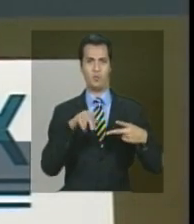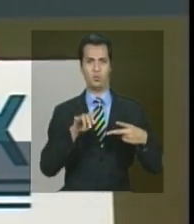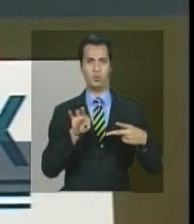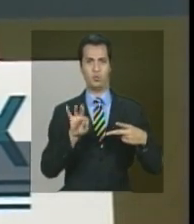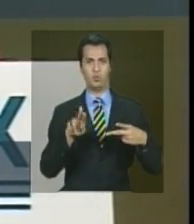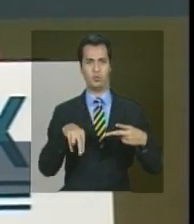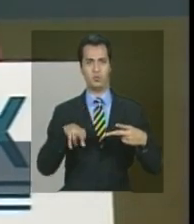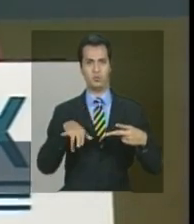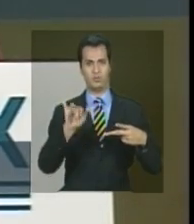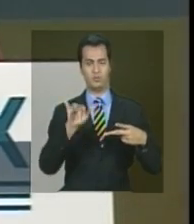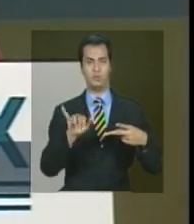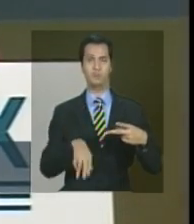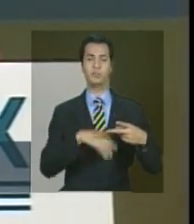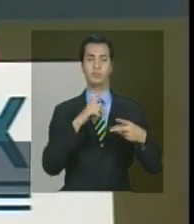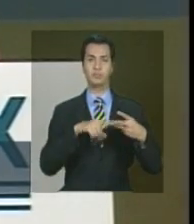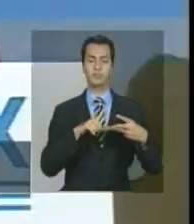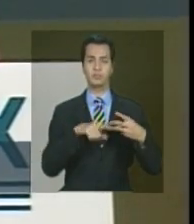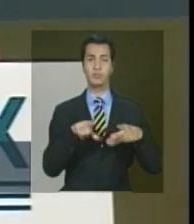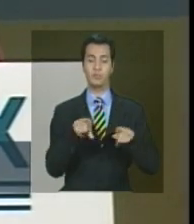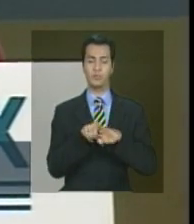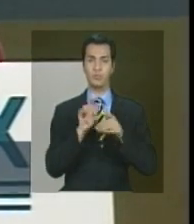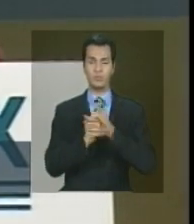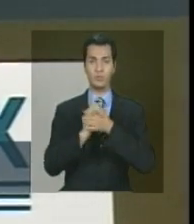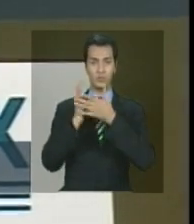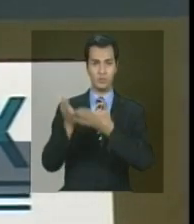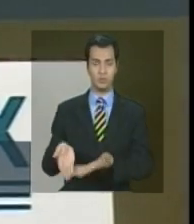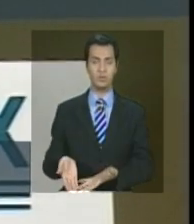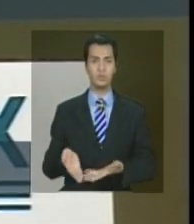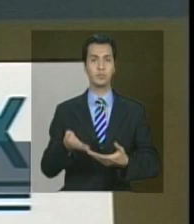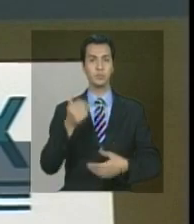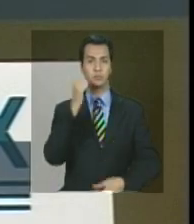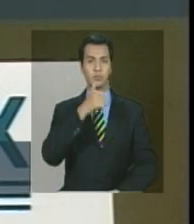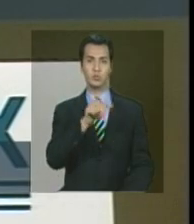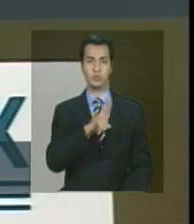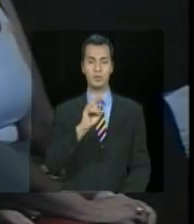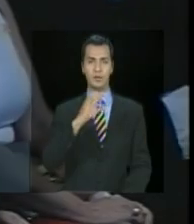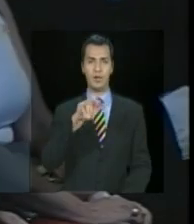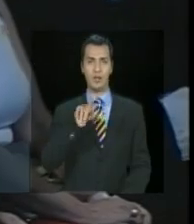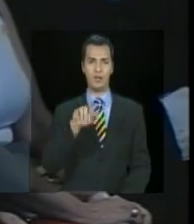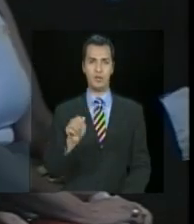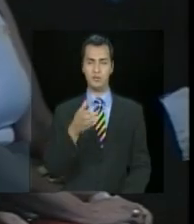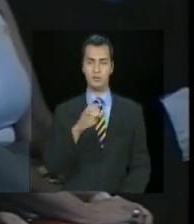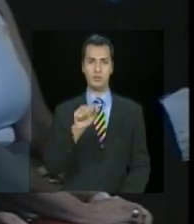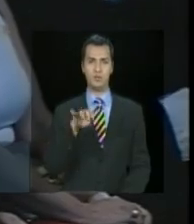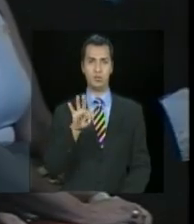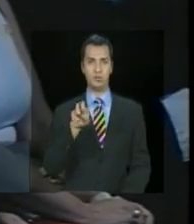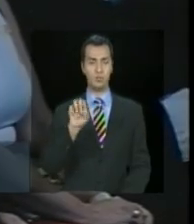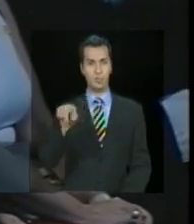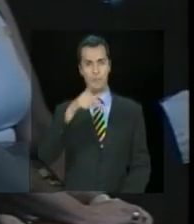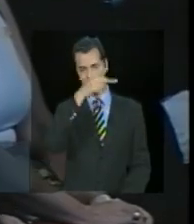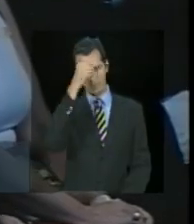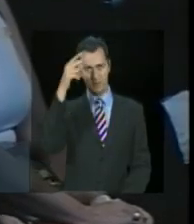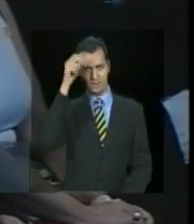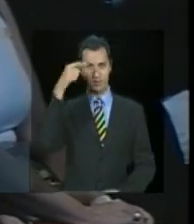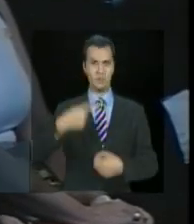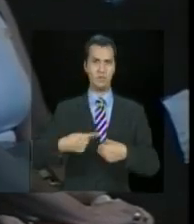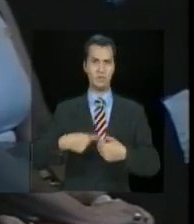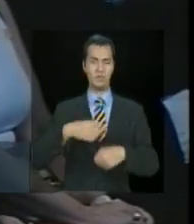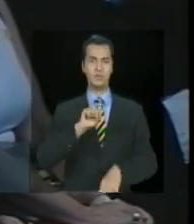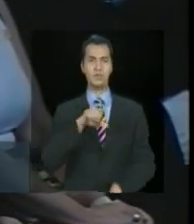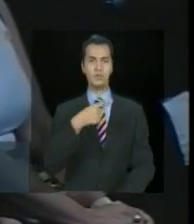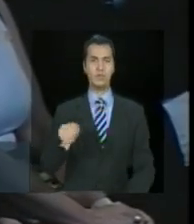Garotinho. Queria cumprimentar também a senhora Carla Maria Machado dos Santos, prefeita de São João da Barra,